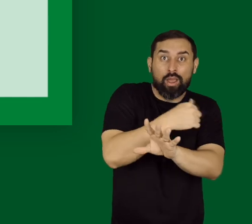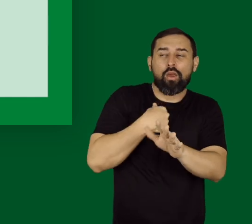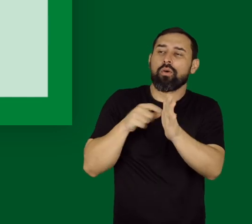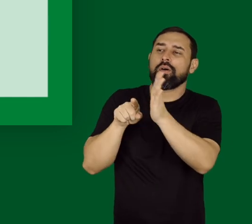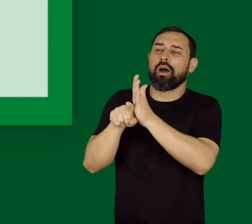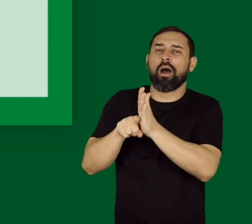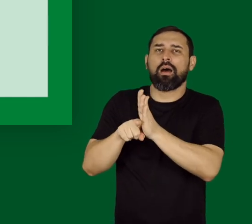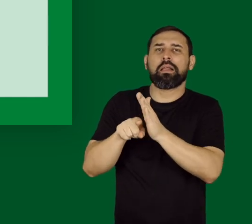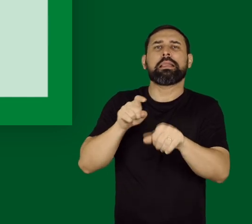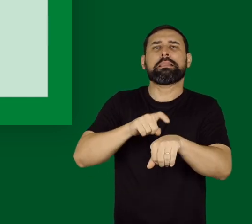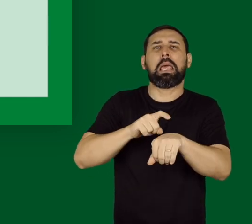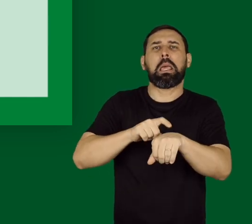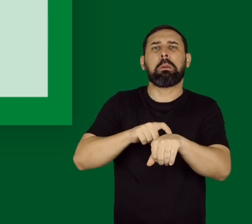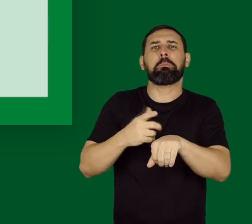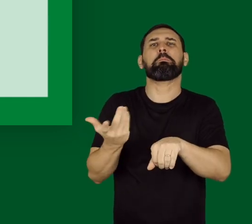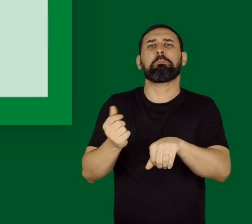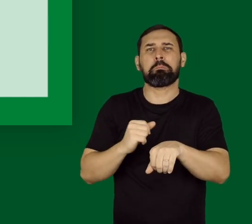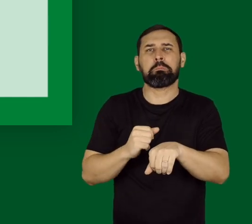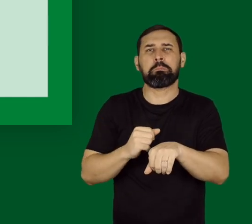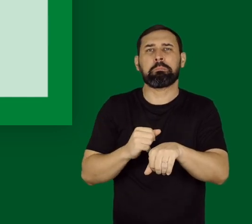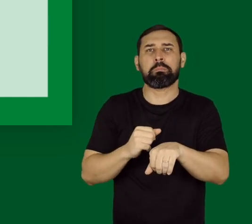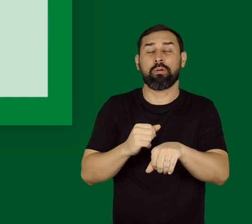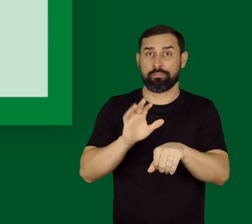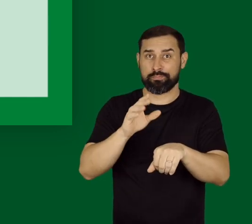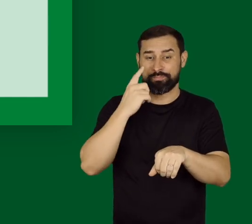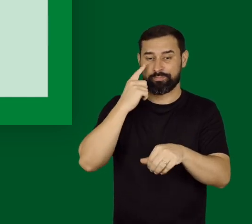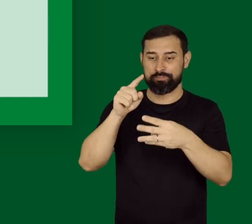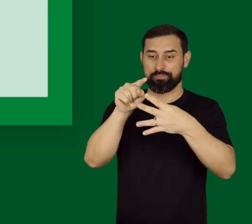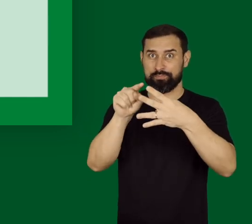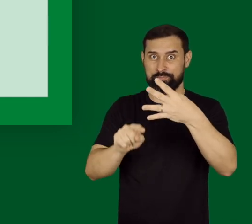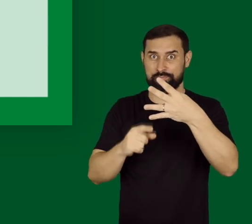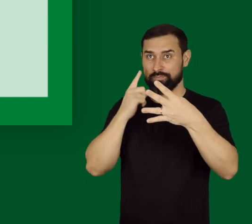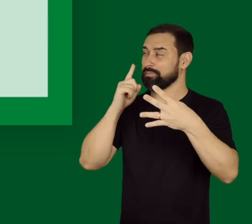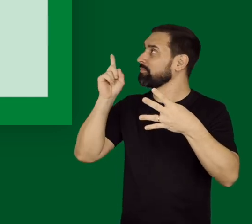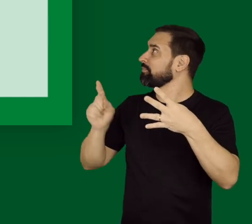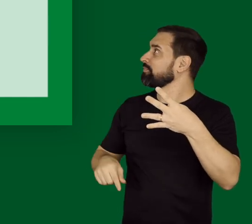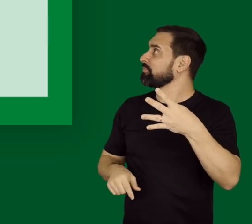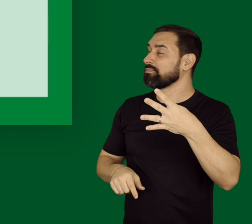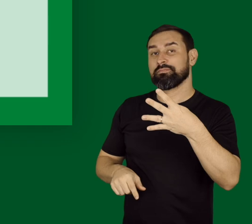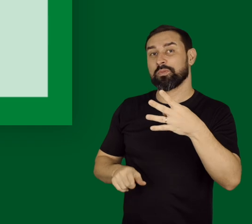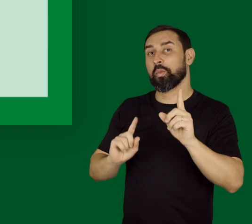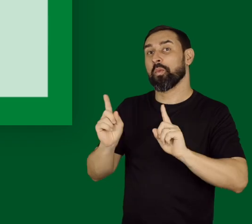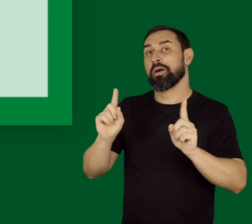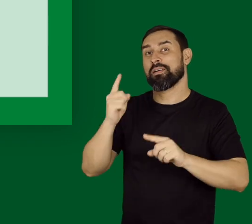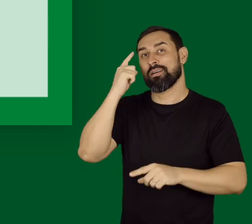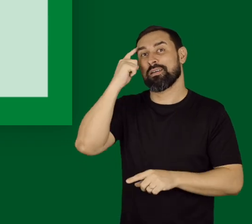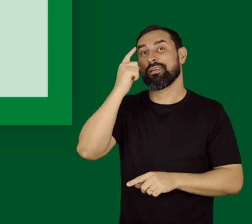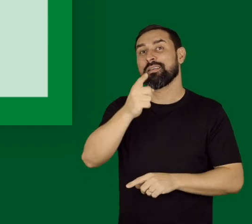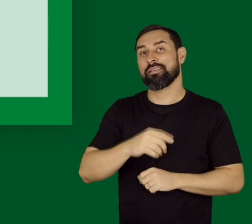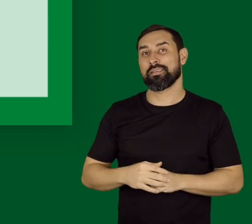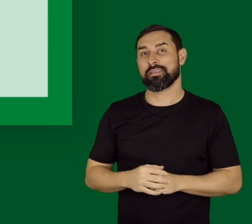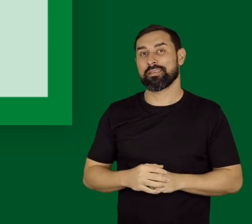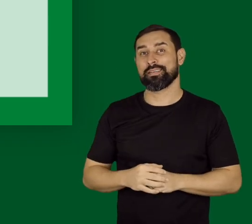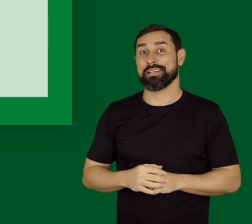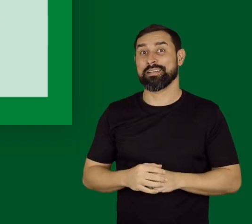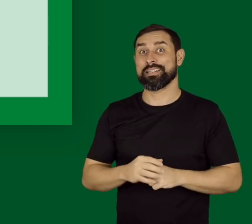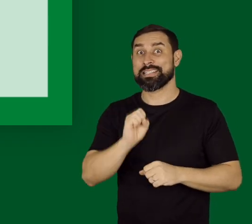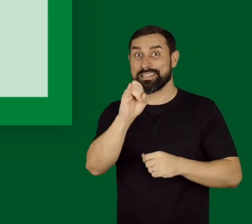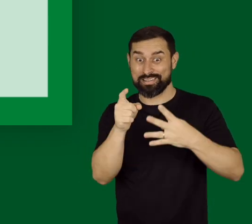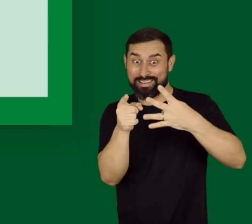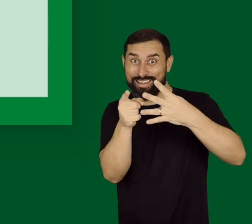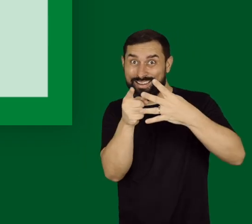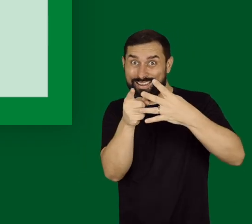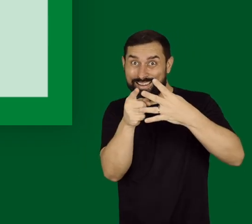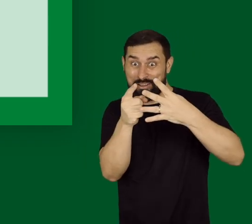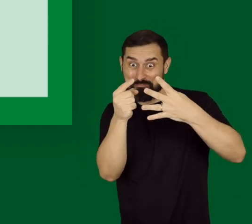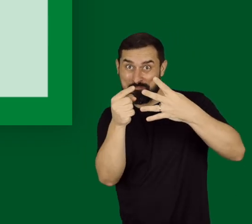de uma expansão volêmica você deve reavaliar o paciente? Após 30 minutos, imediatamente após o término, após 2 horas